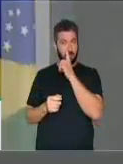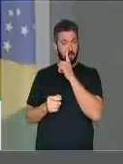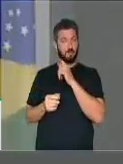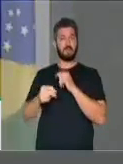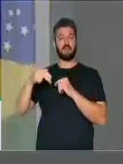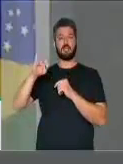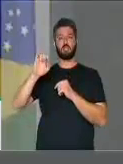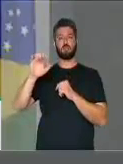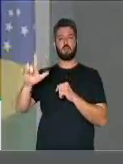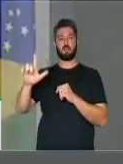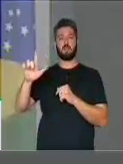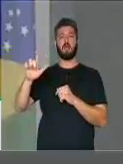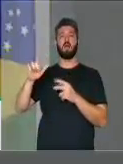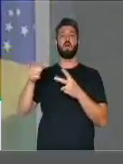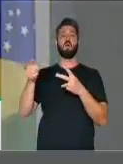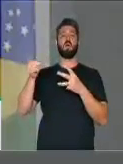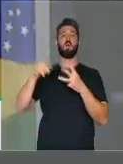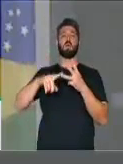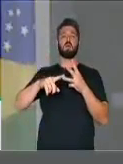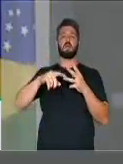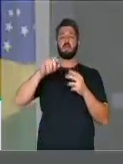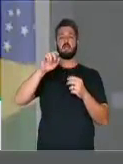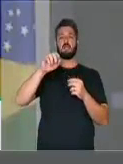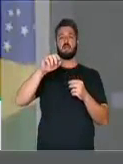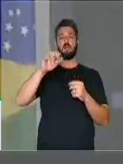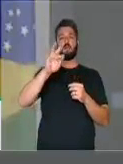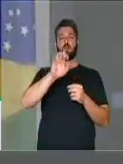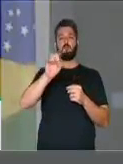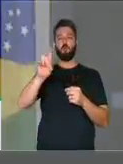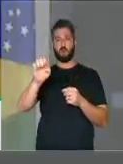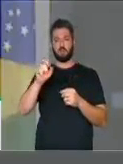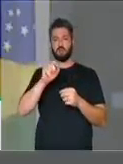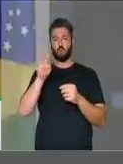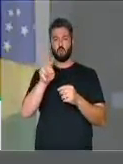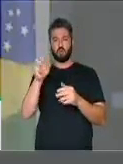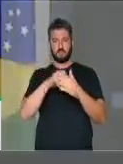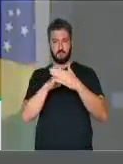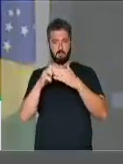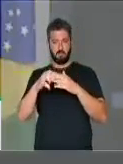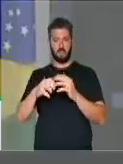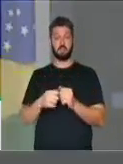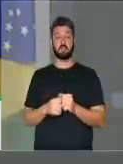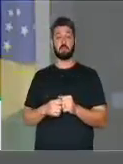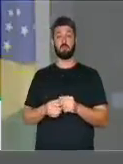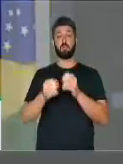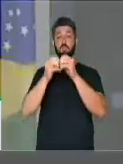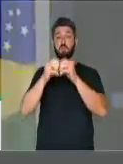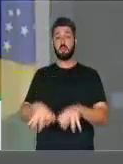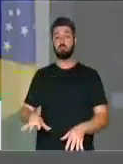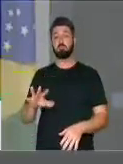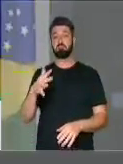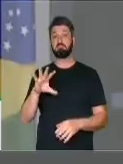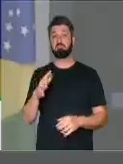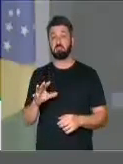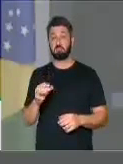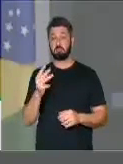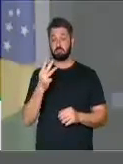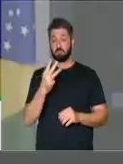Biopacking e a Smithfield Foods. Apenas nessa operação, o dano ao erário foi de pelo